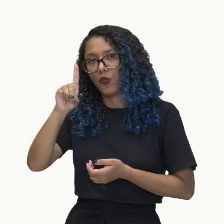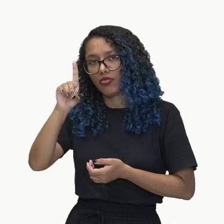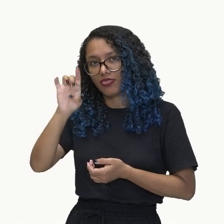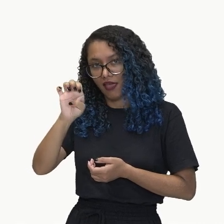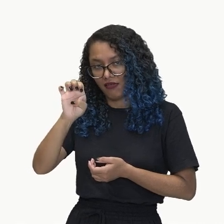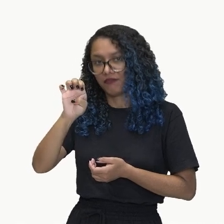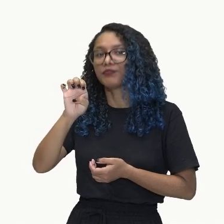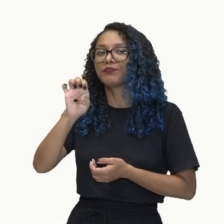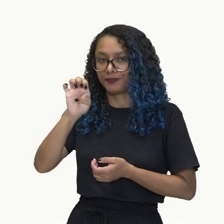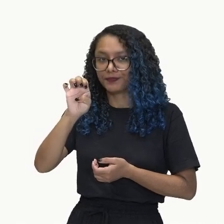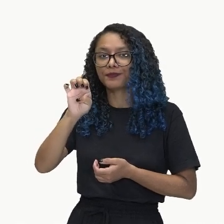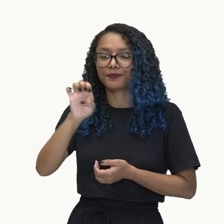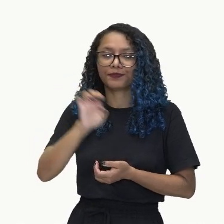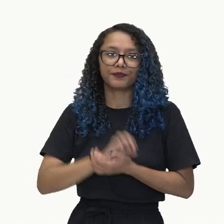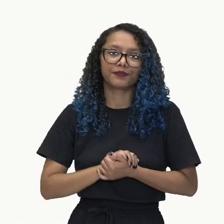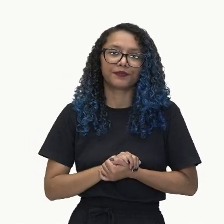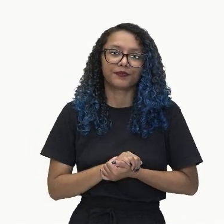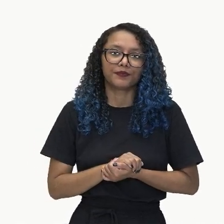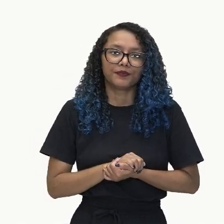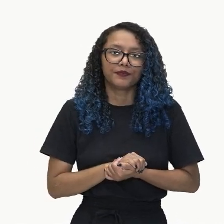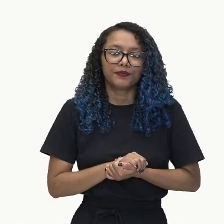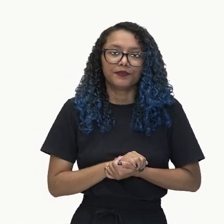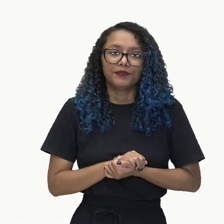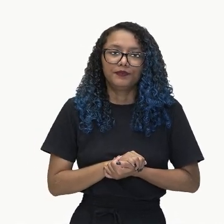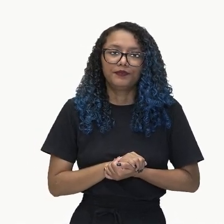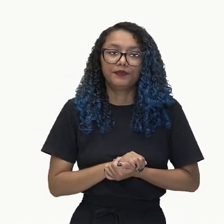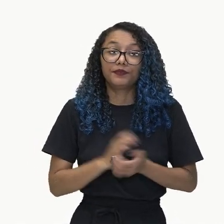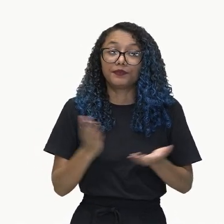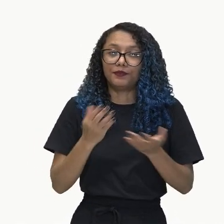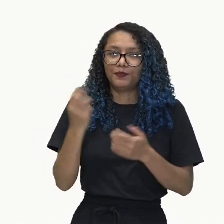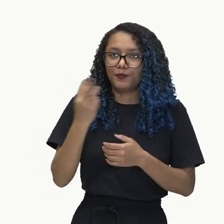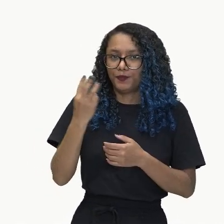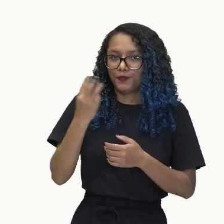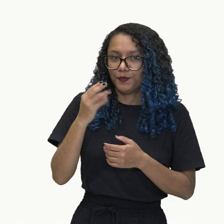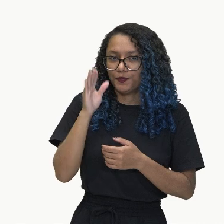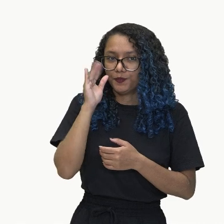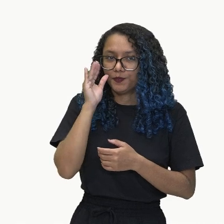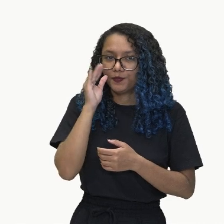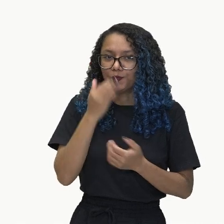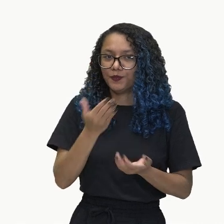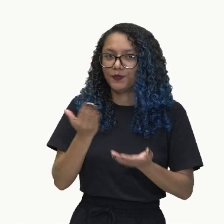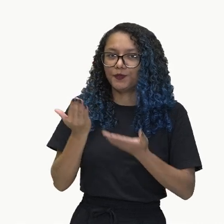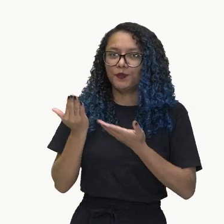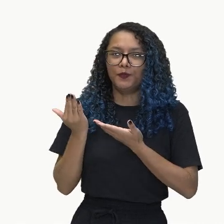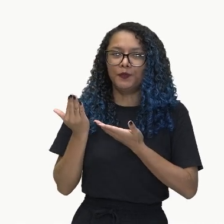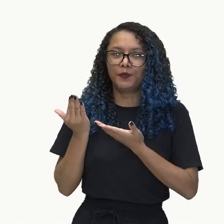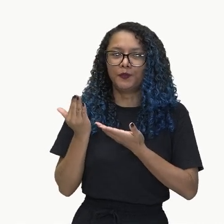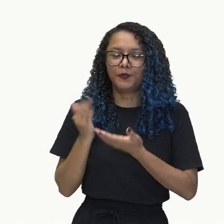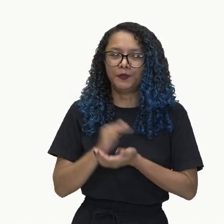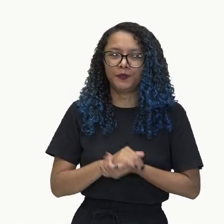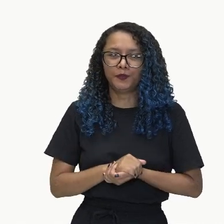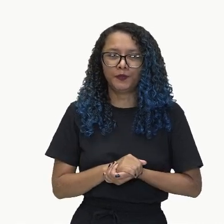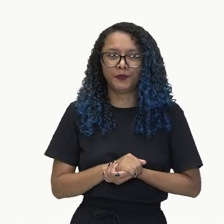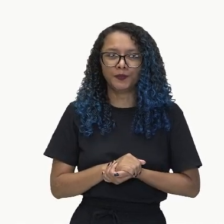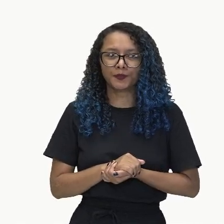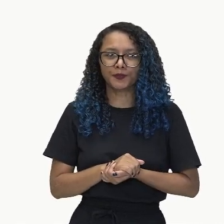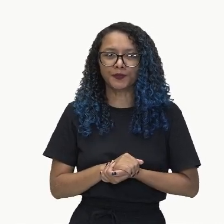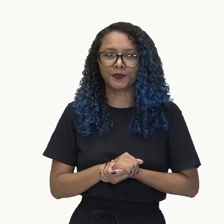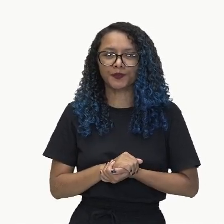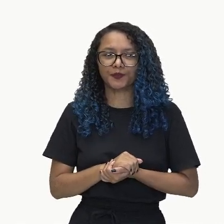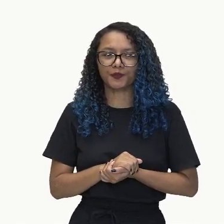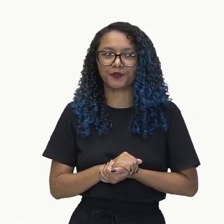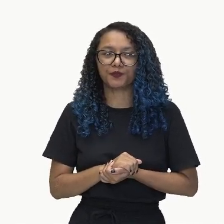à Terceira Pergunta aí a terceira curiosidade e las reglas de acentuação